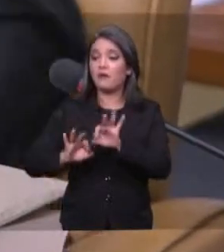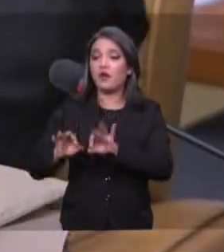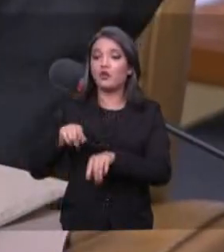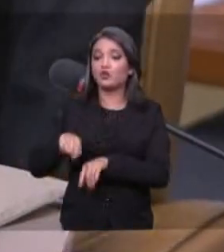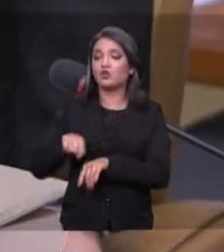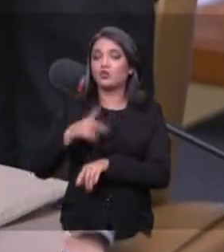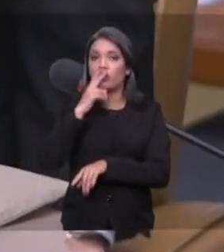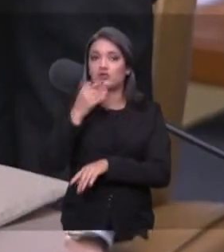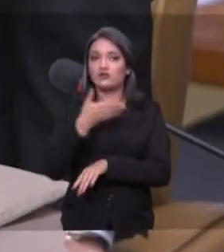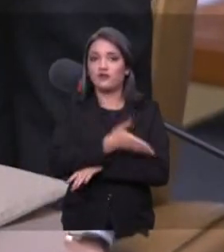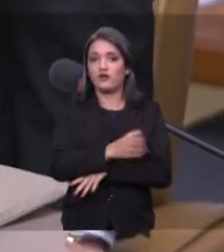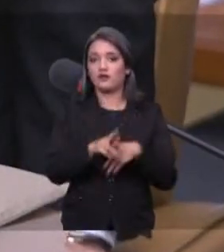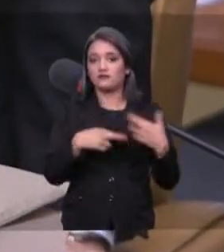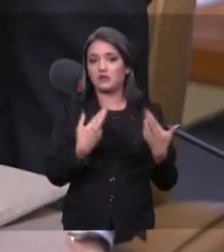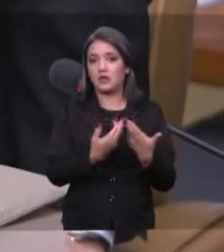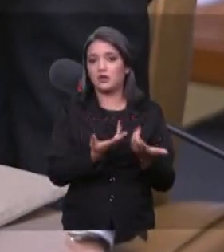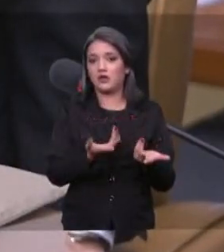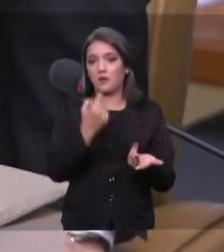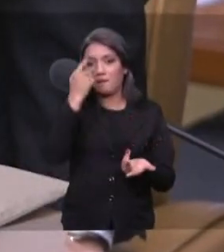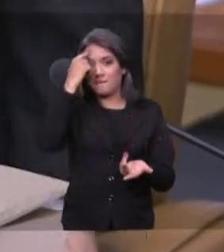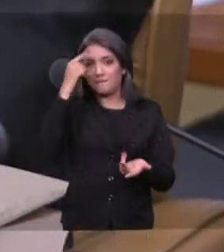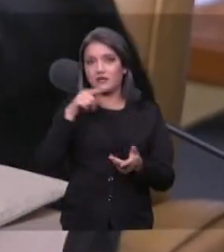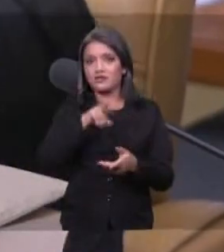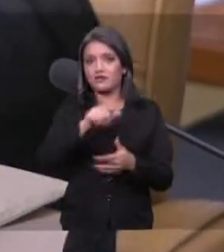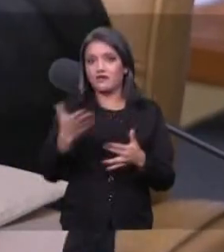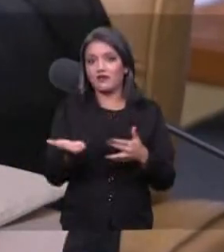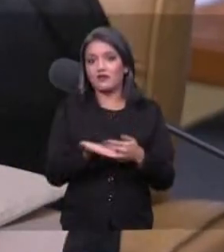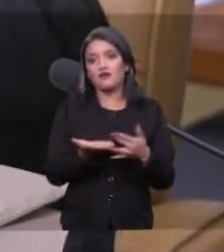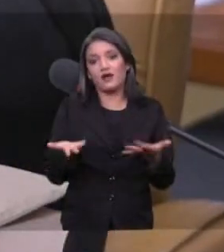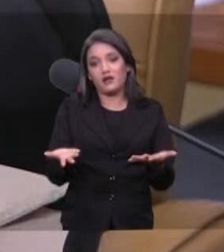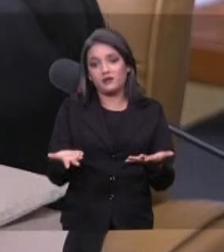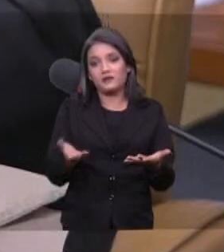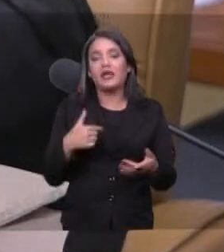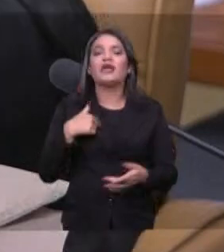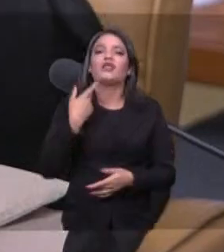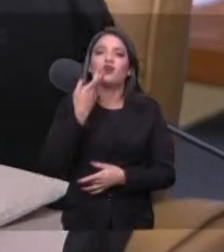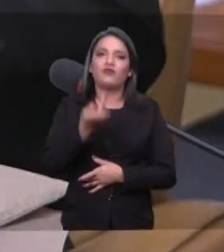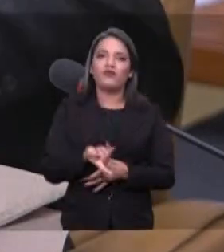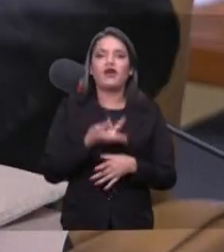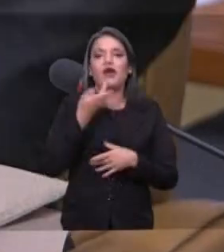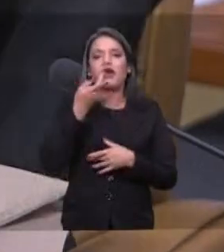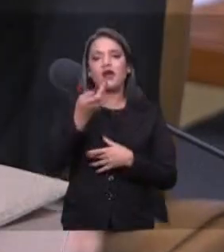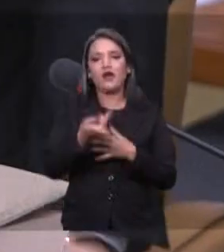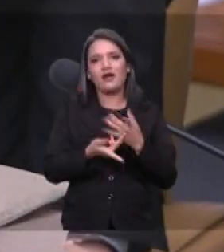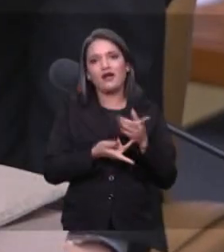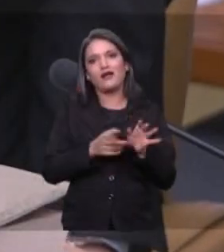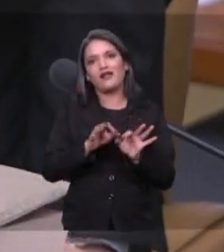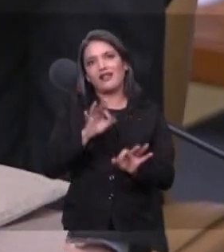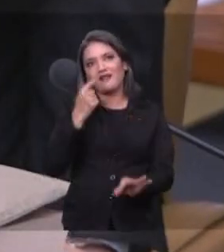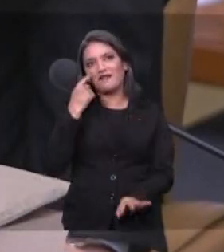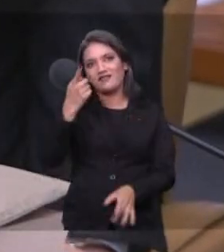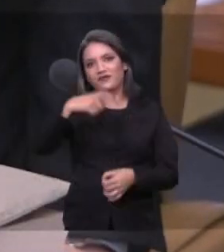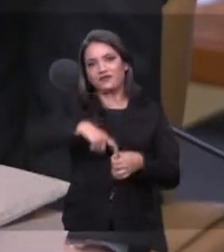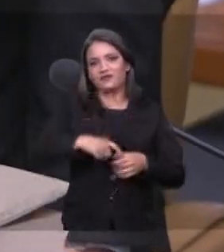uma audiência, achando que nós fôssemos ter intervalo. Então, enquanto eu fico falando aqui devagar, é para ver se ele volta.